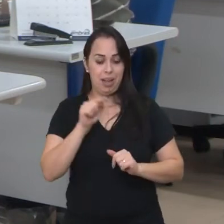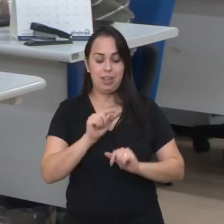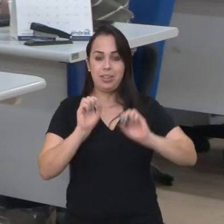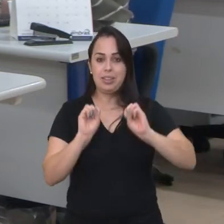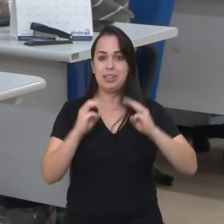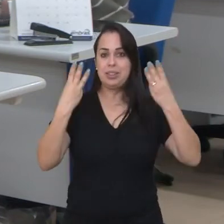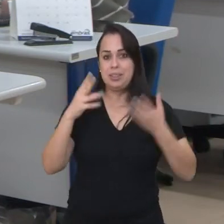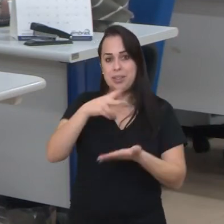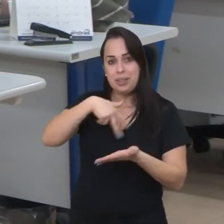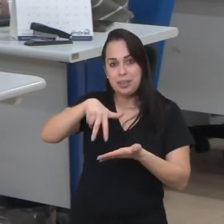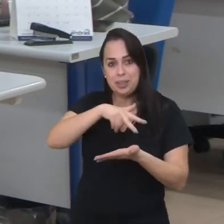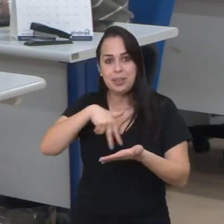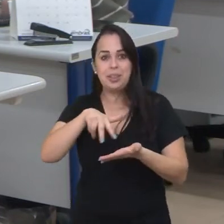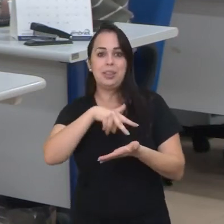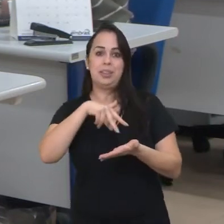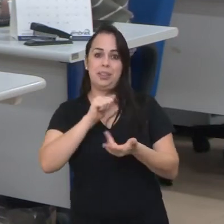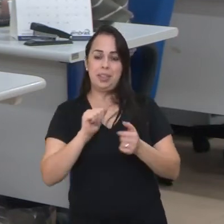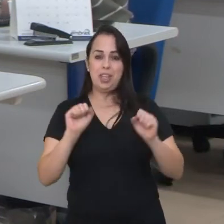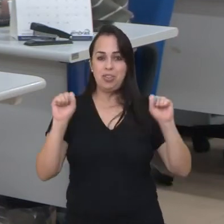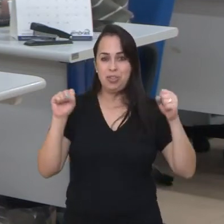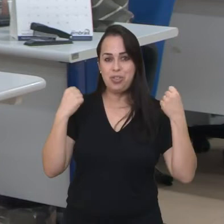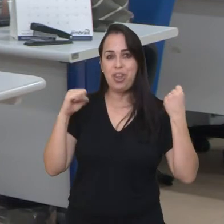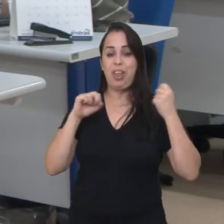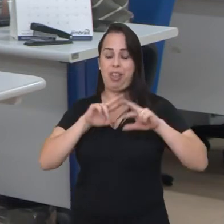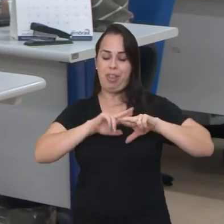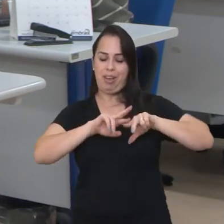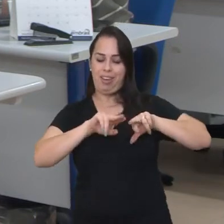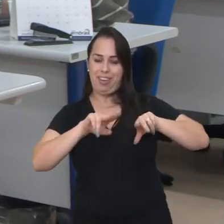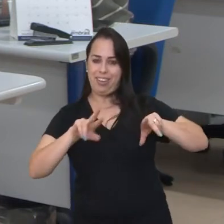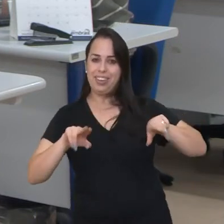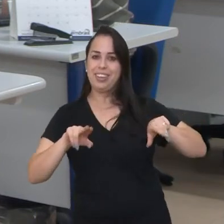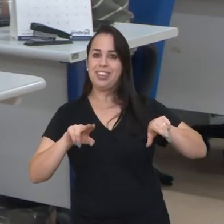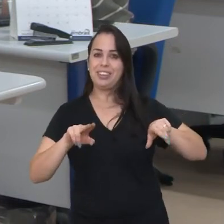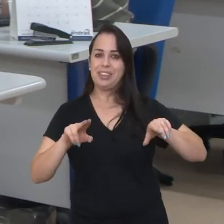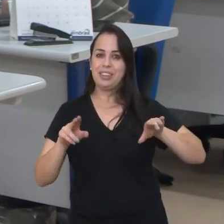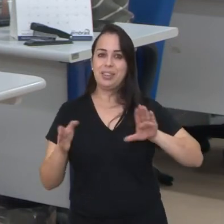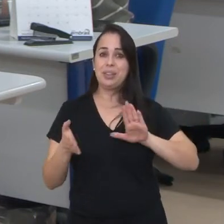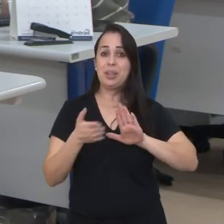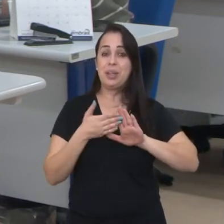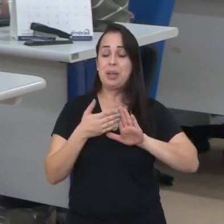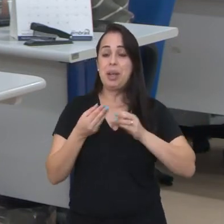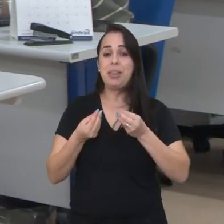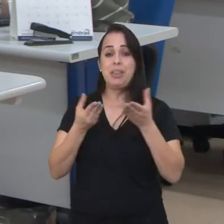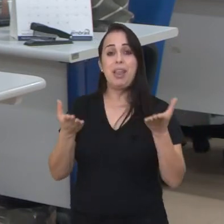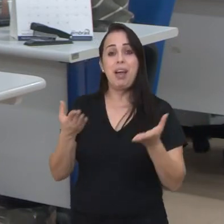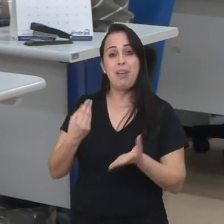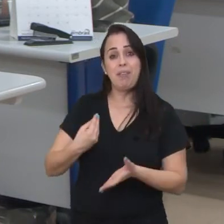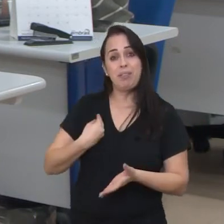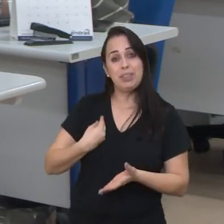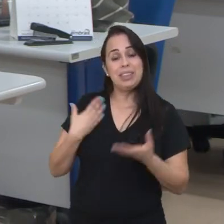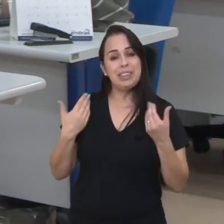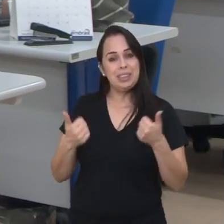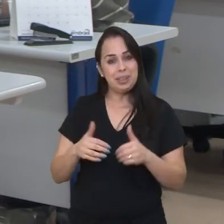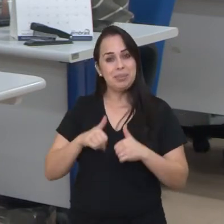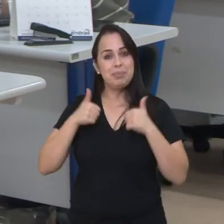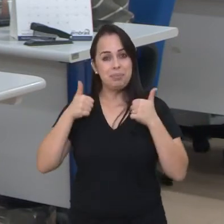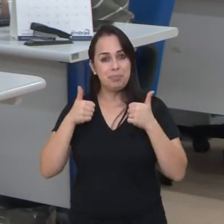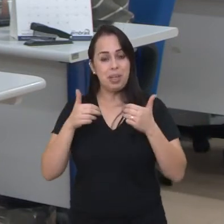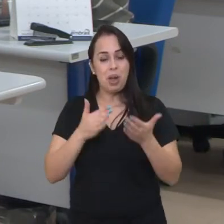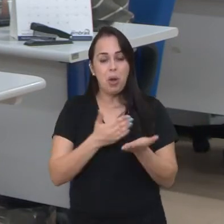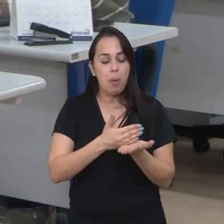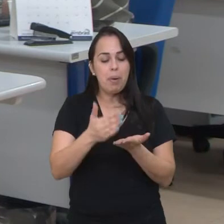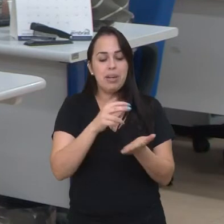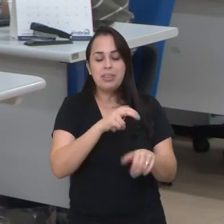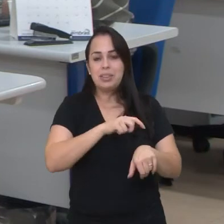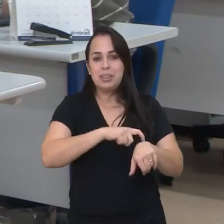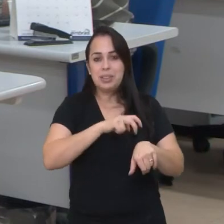com apresentações de dança, ginástica laboral e também outras atividades pautadas no bem-estar dos idosos. A ação começou ainda